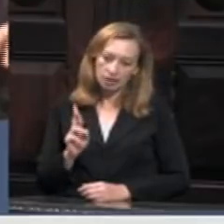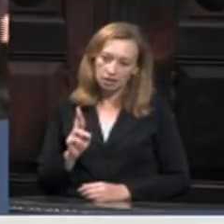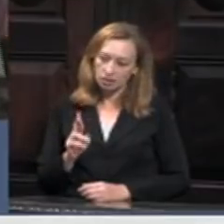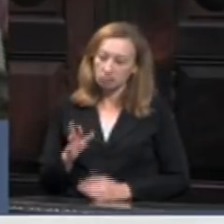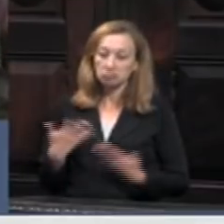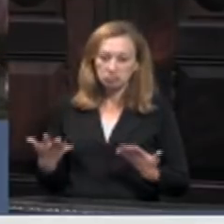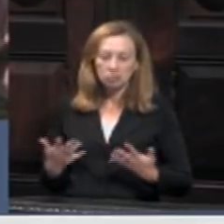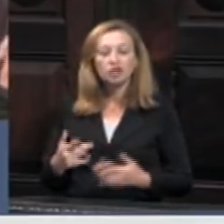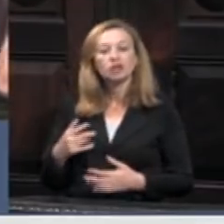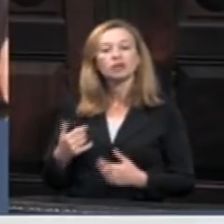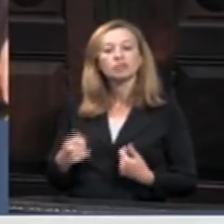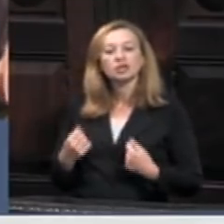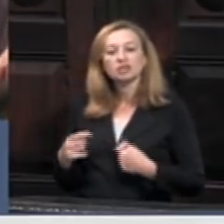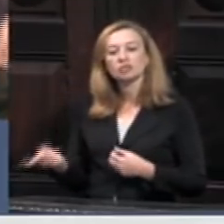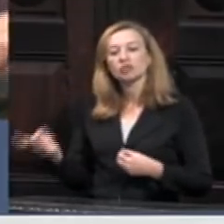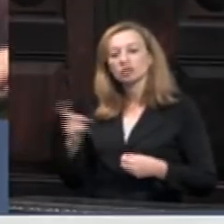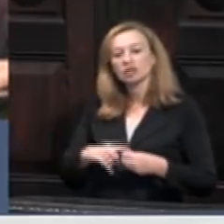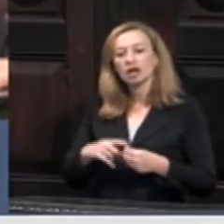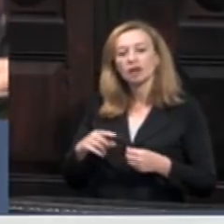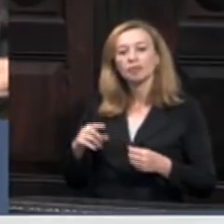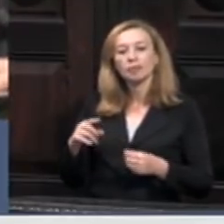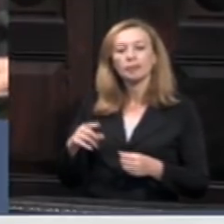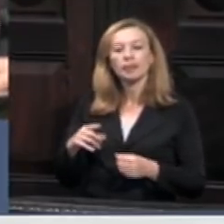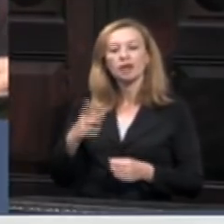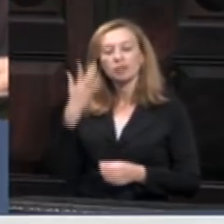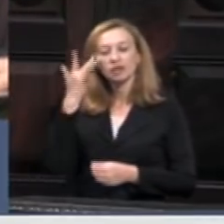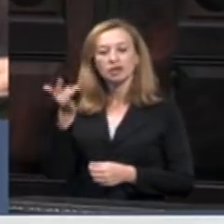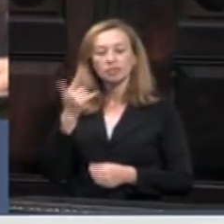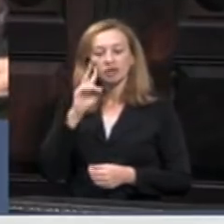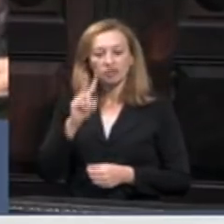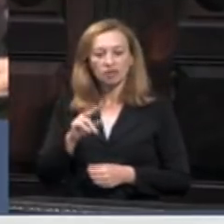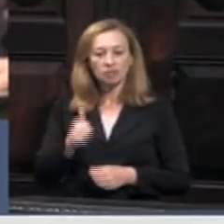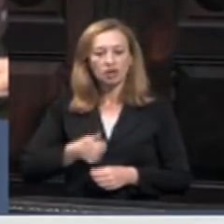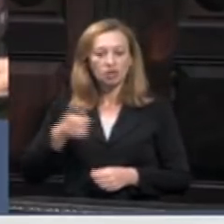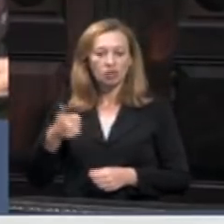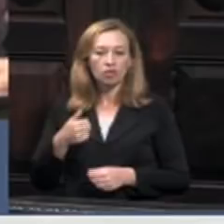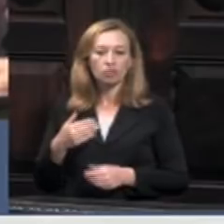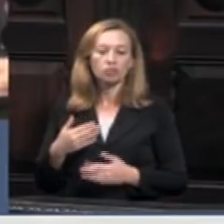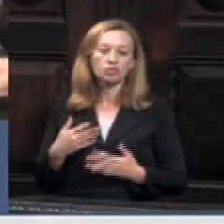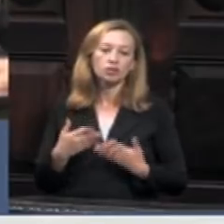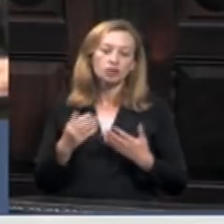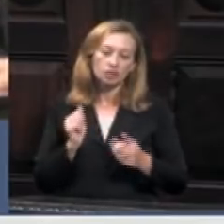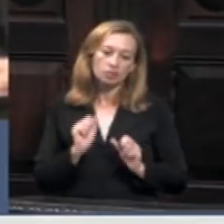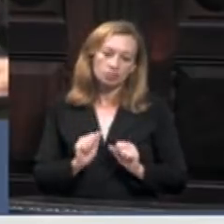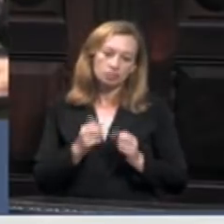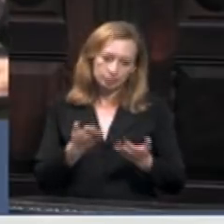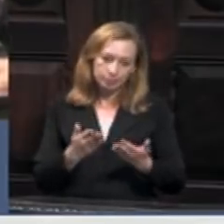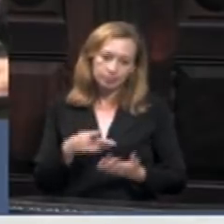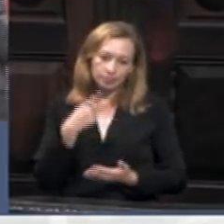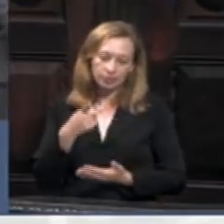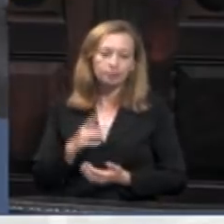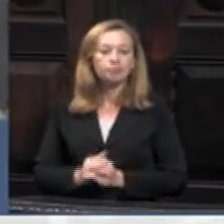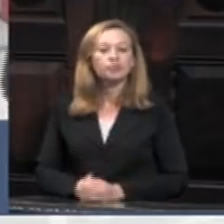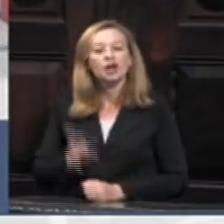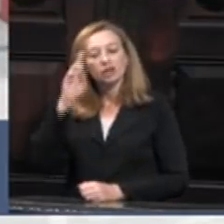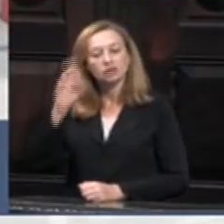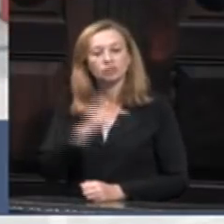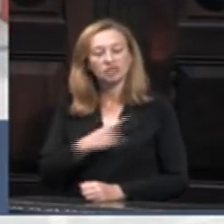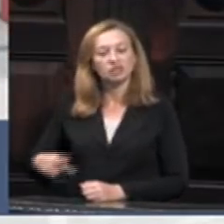para votar no plenário a autorização para vir amanhã para a pauta. Com a palavra, deputado Paulo Ramos.